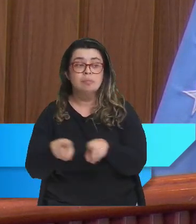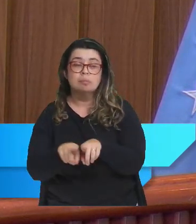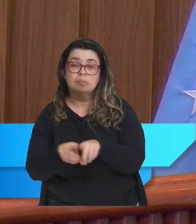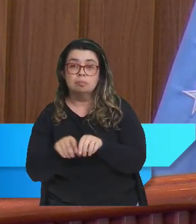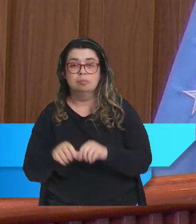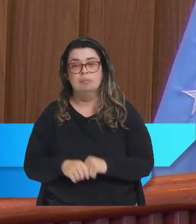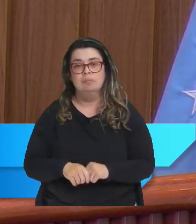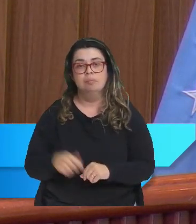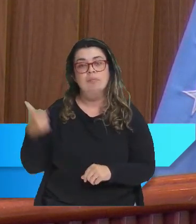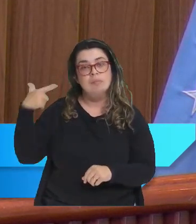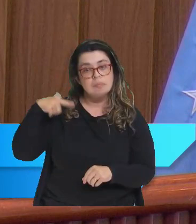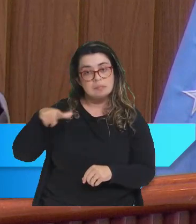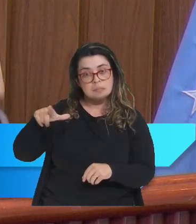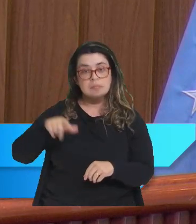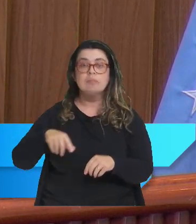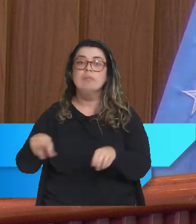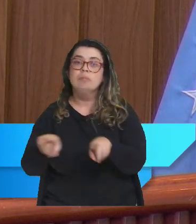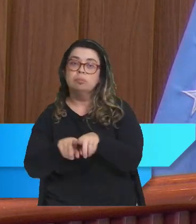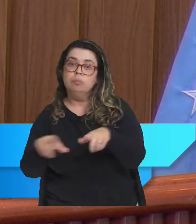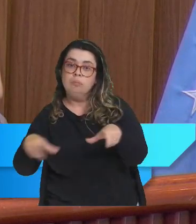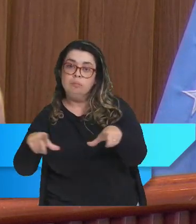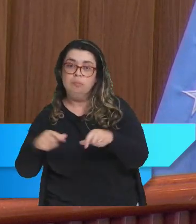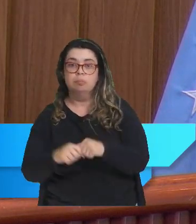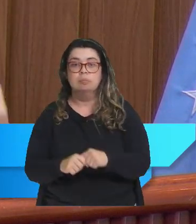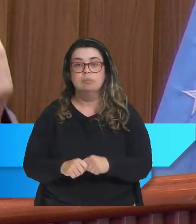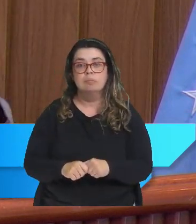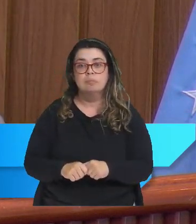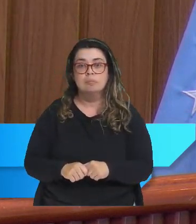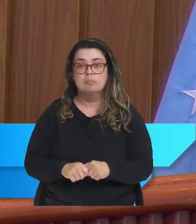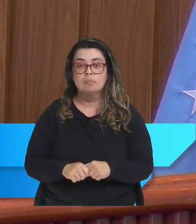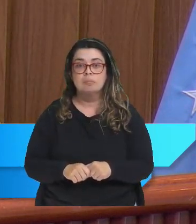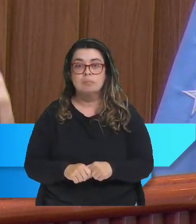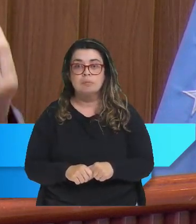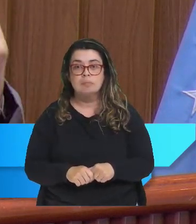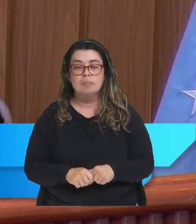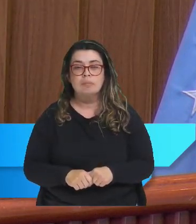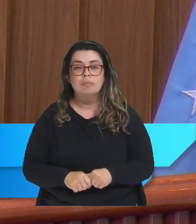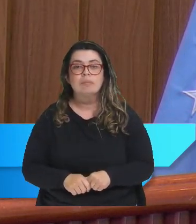ele continua ativo, ele não poderia deixar de receber